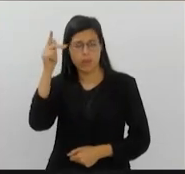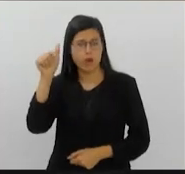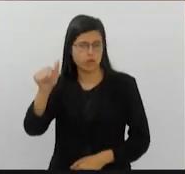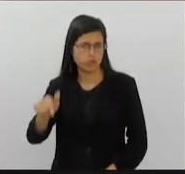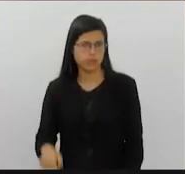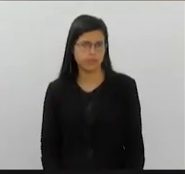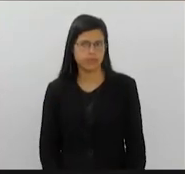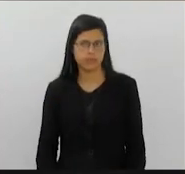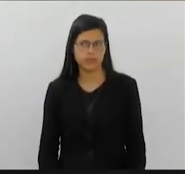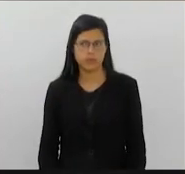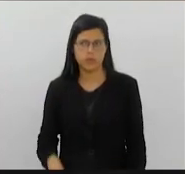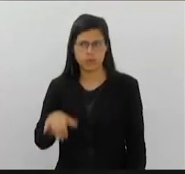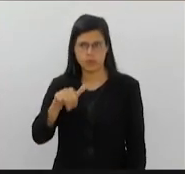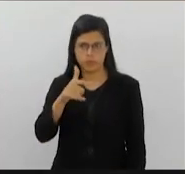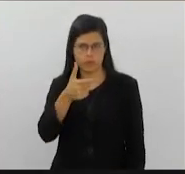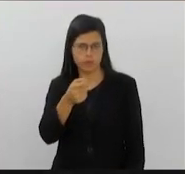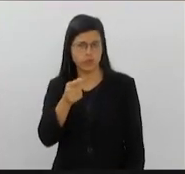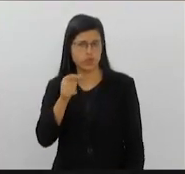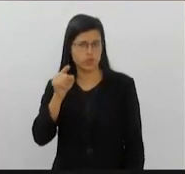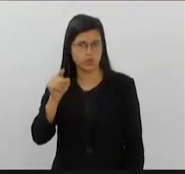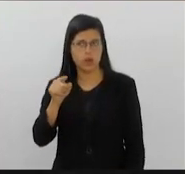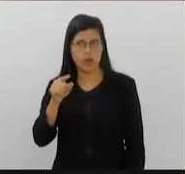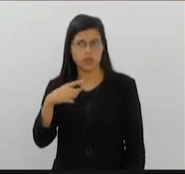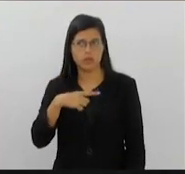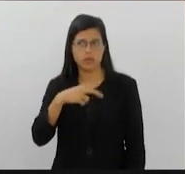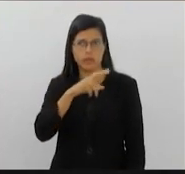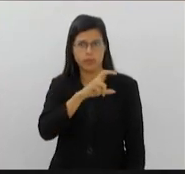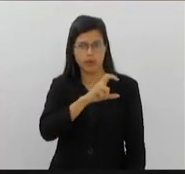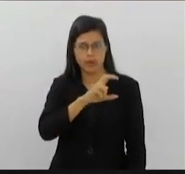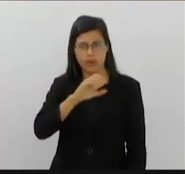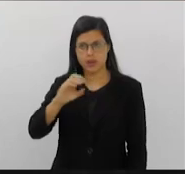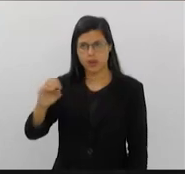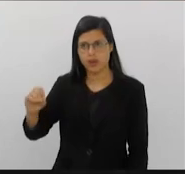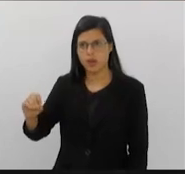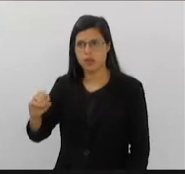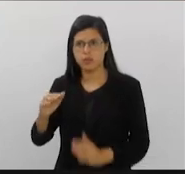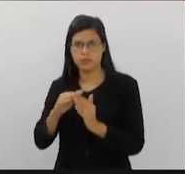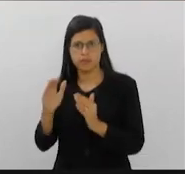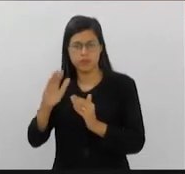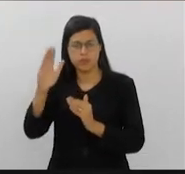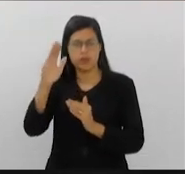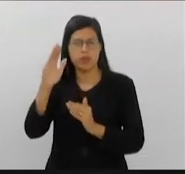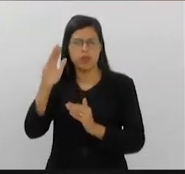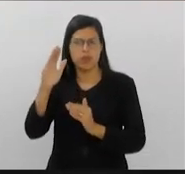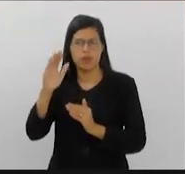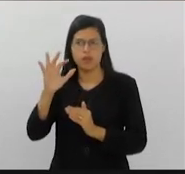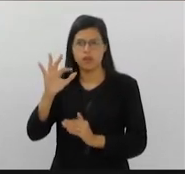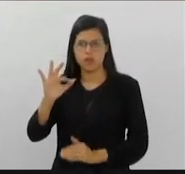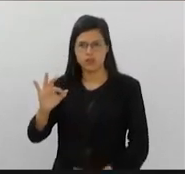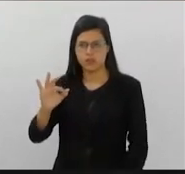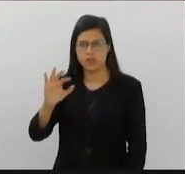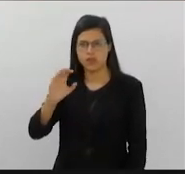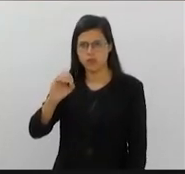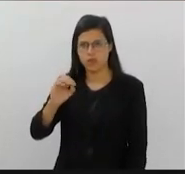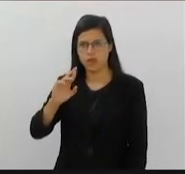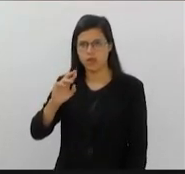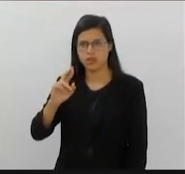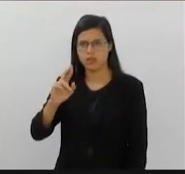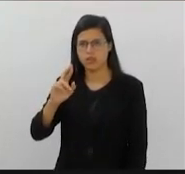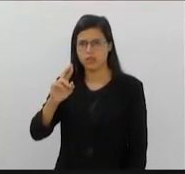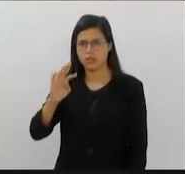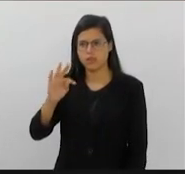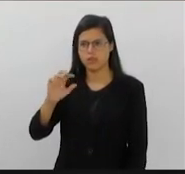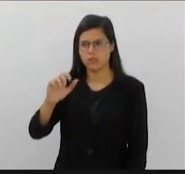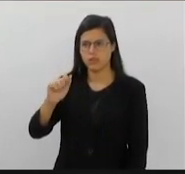Paulo. Nós tivemos 500 jovens das periferias de Fortaleza, dos Cucas, que são os CRJs de